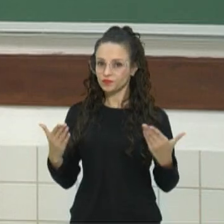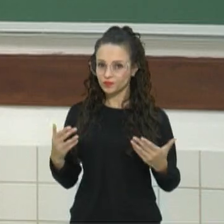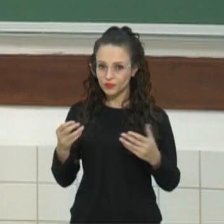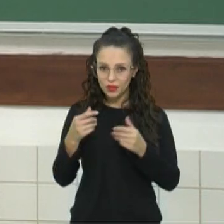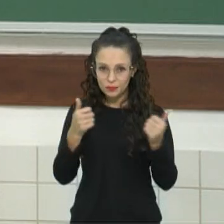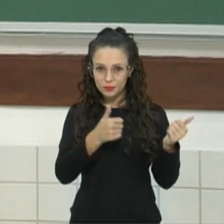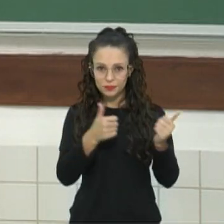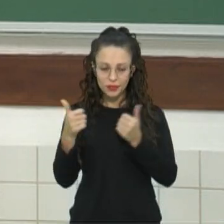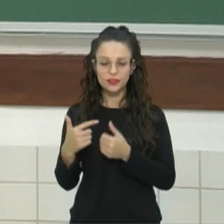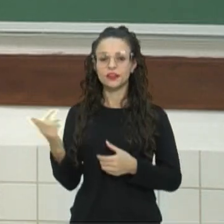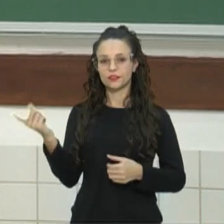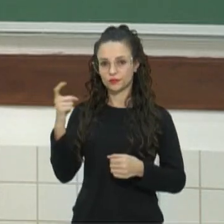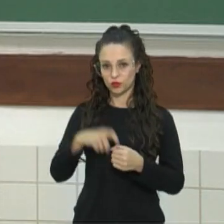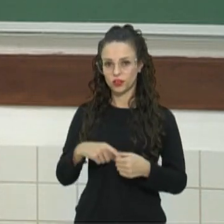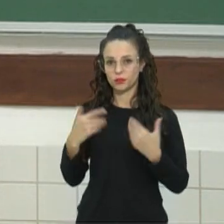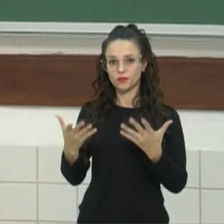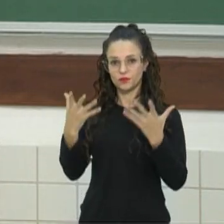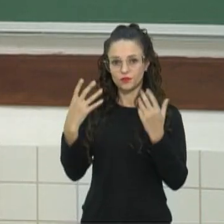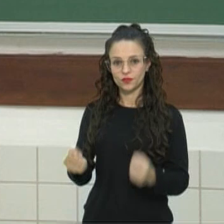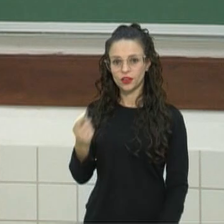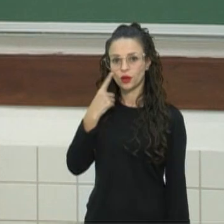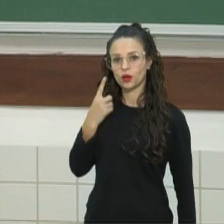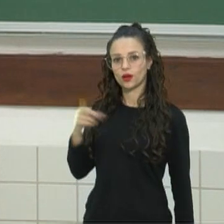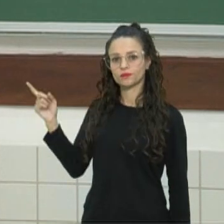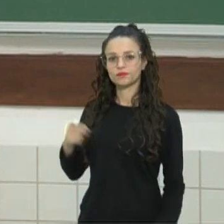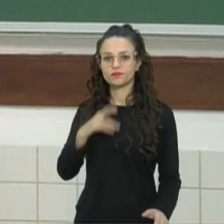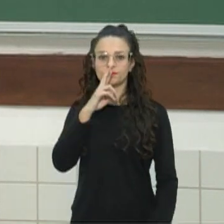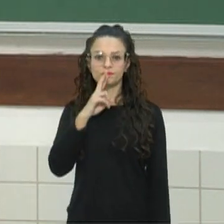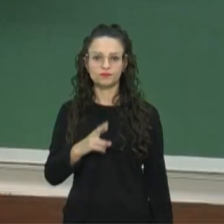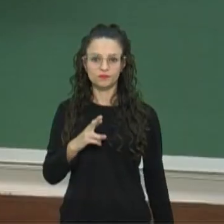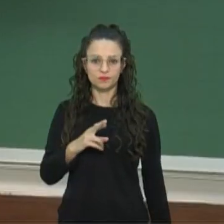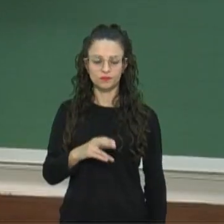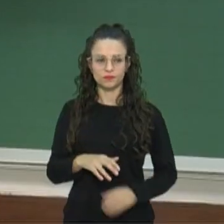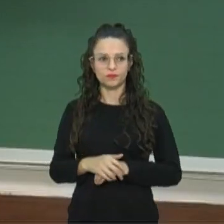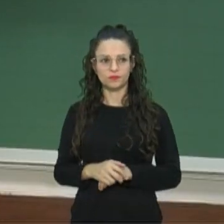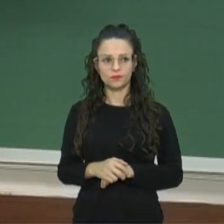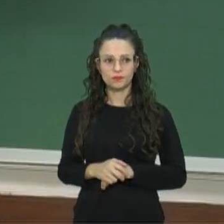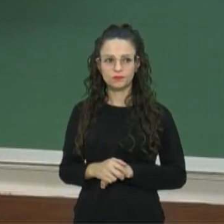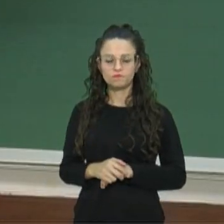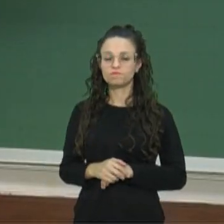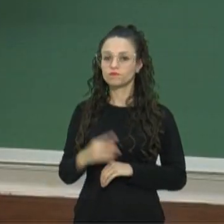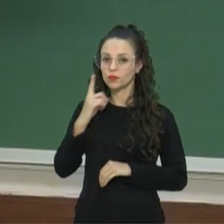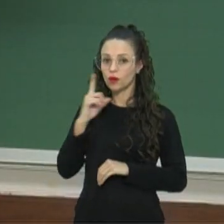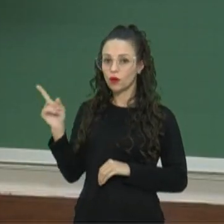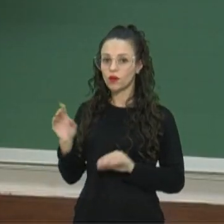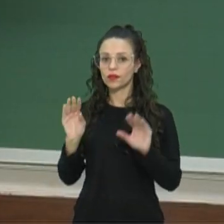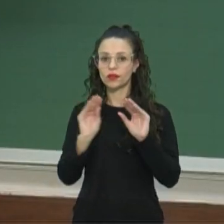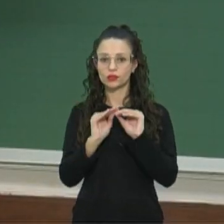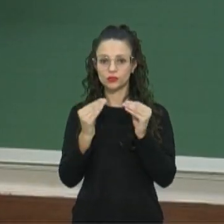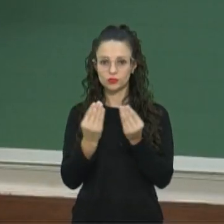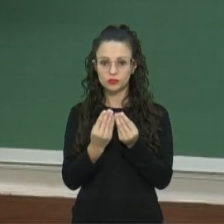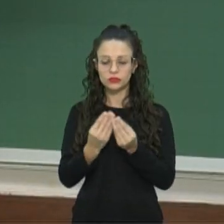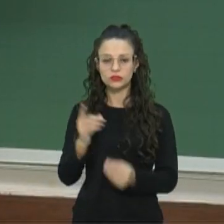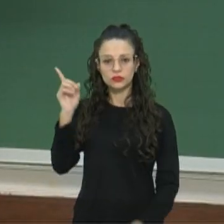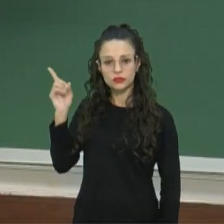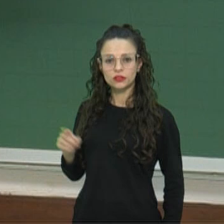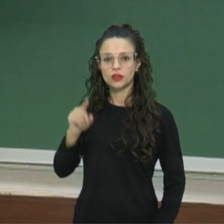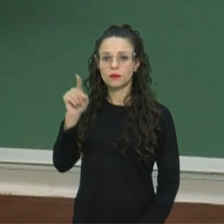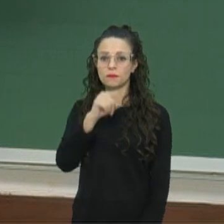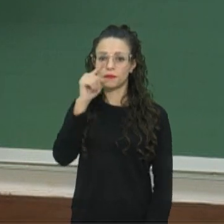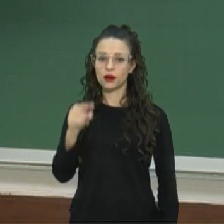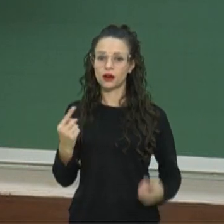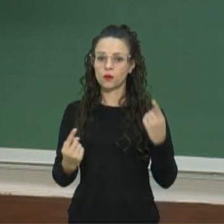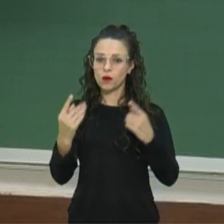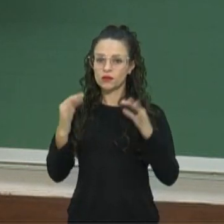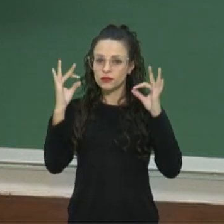Muito bem, senhoras e senhores, retornamos aqui. Vem comigo com a resposta desse último exercício. Das estruturas representadas abaixo, assinale a alternativa, então, que